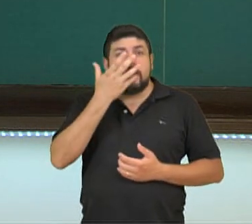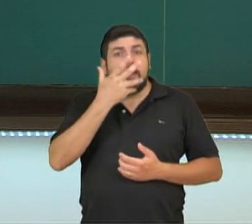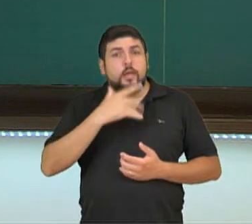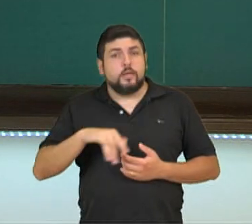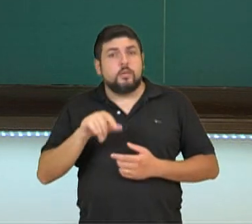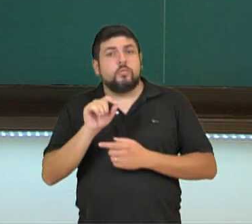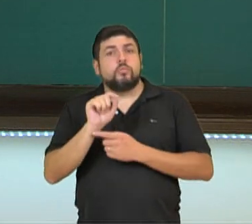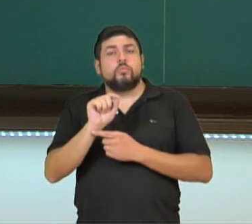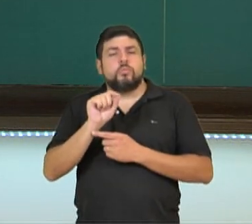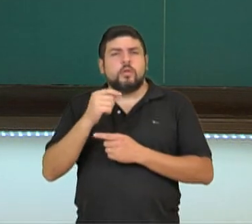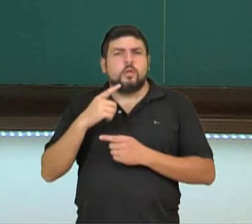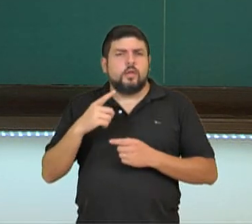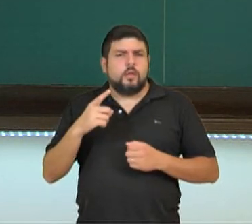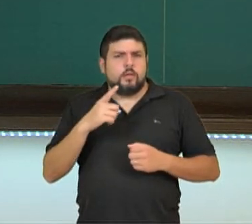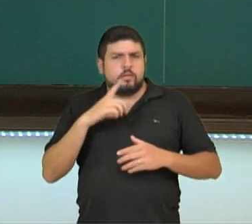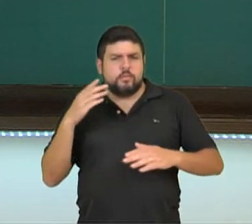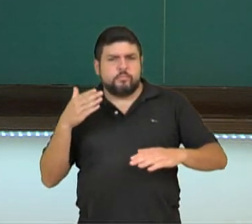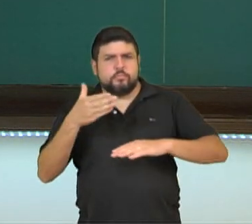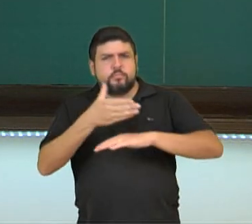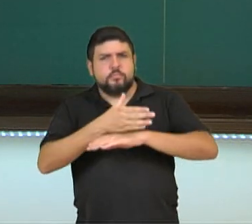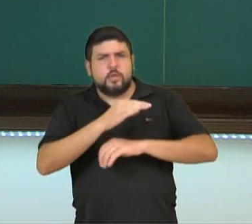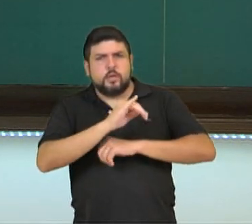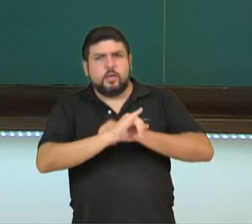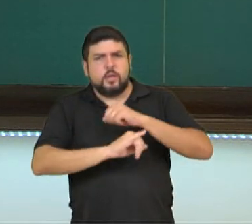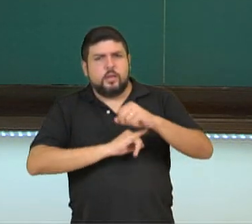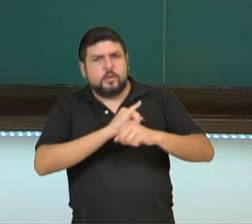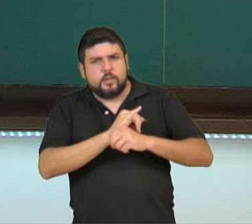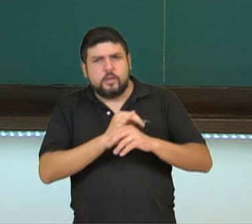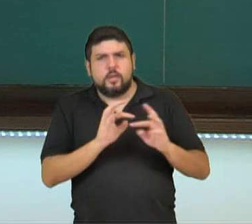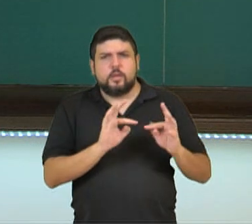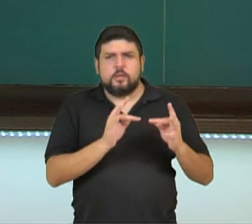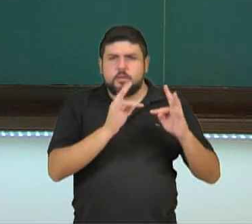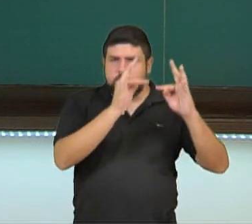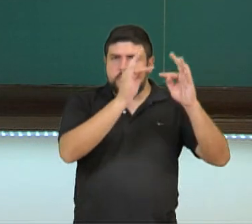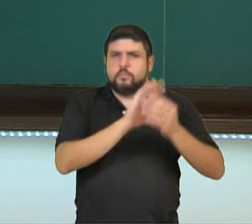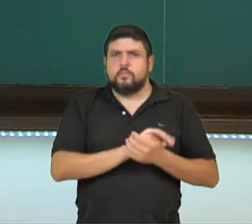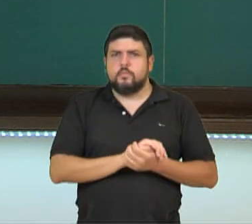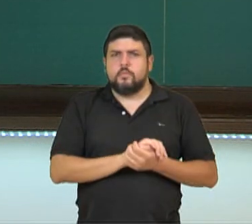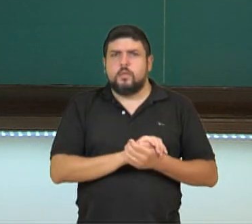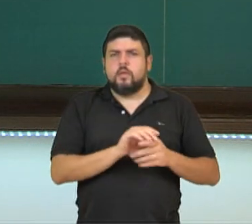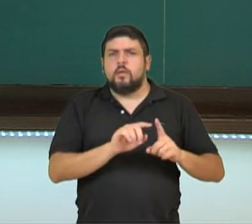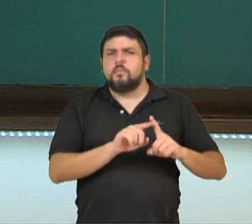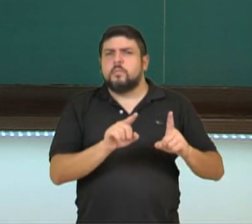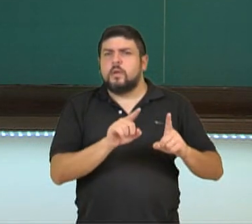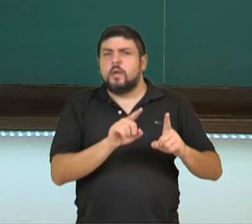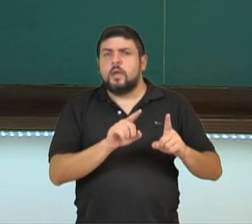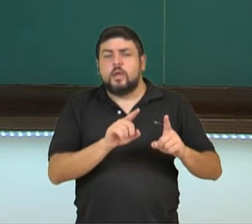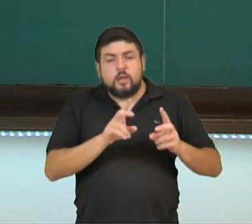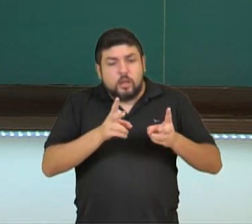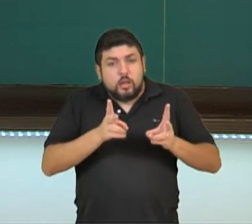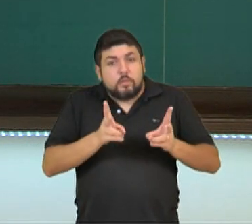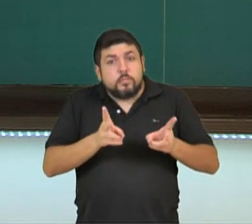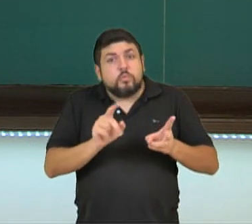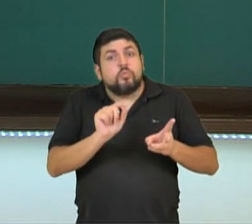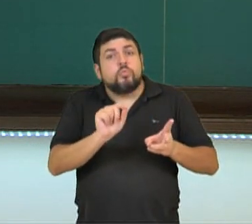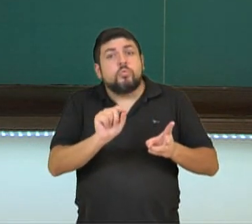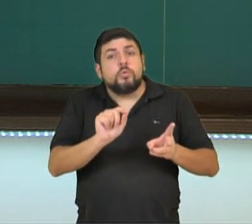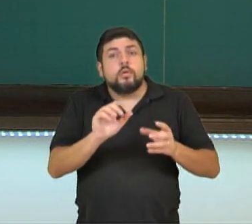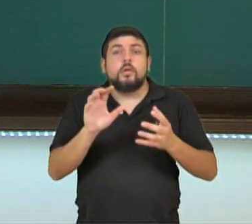acabam tendo acesso às tecnologias, celulares, tablets, mas elas continuam, por exemplo, se agrupando,